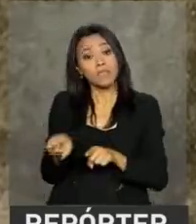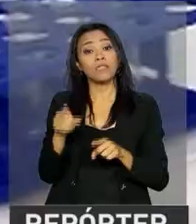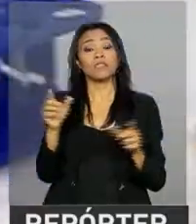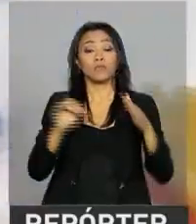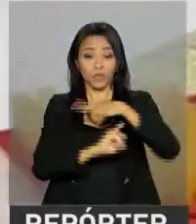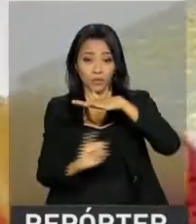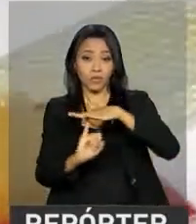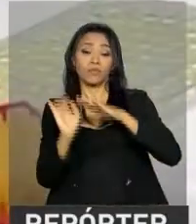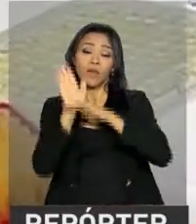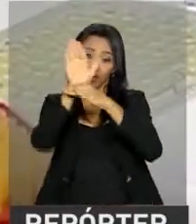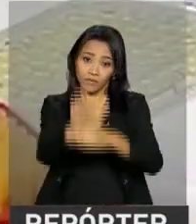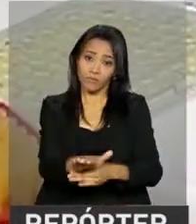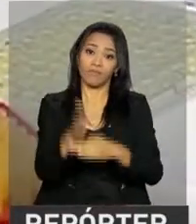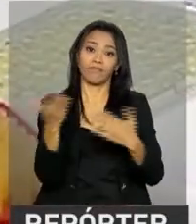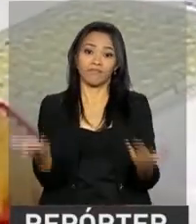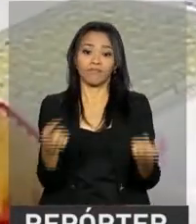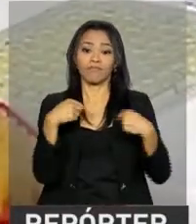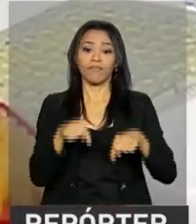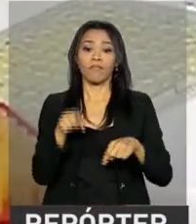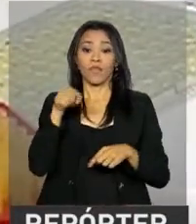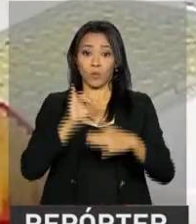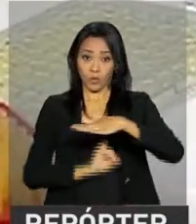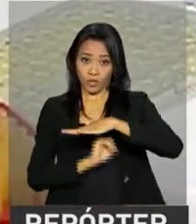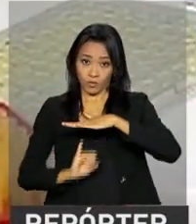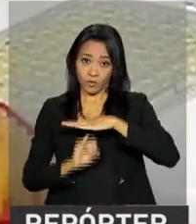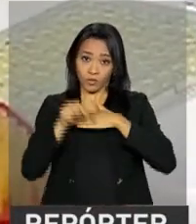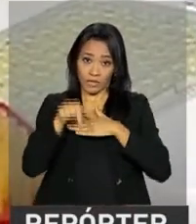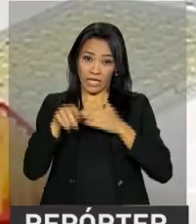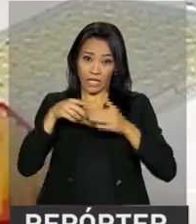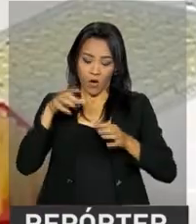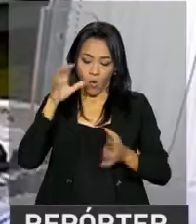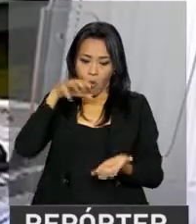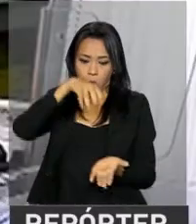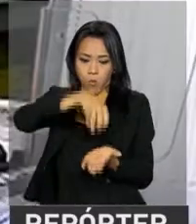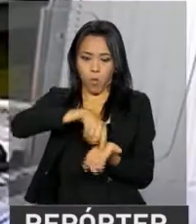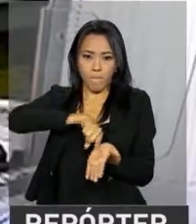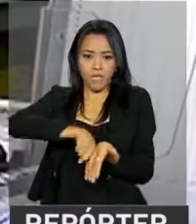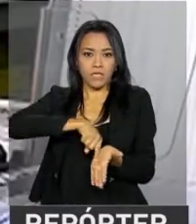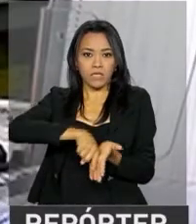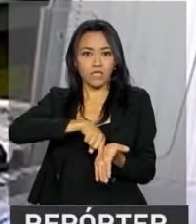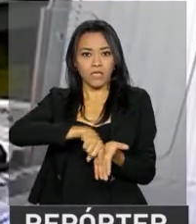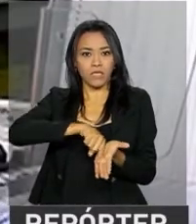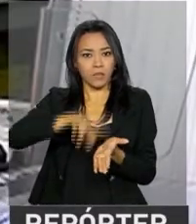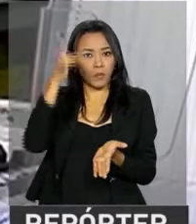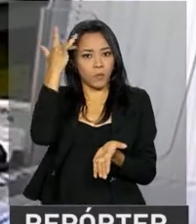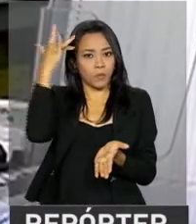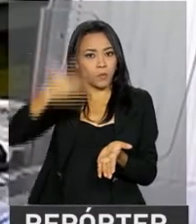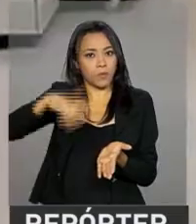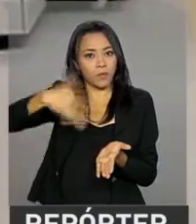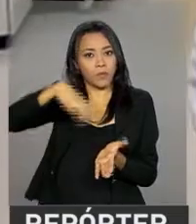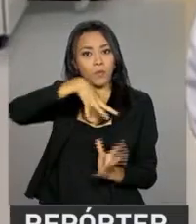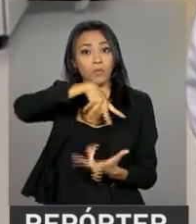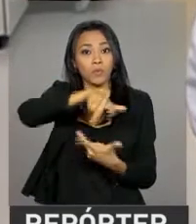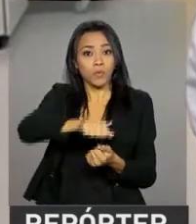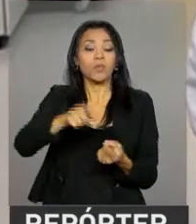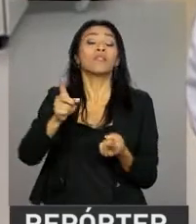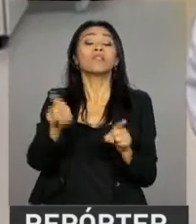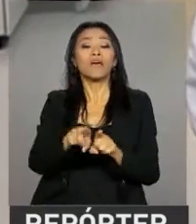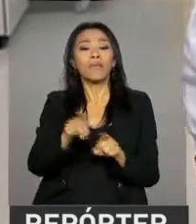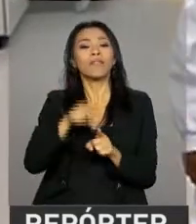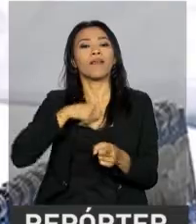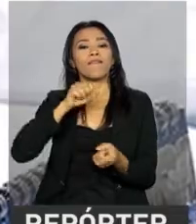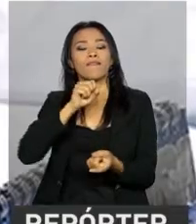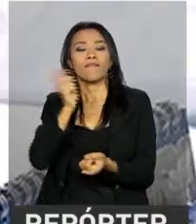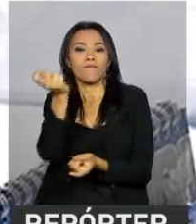necessidades o butantan é um dos maiores centros de pesquisa biomédica do mundo também produz a vacina da gripe que vai ter